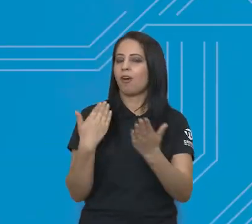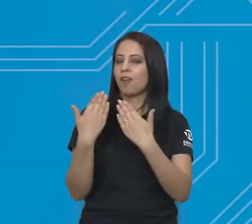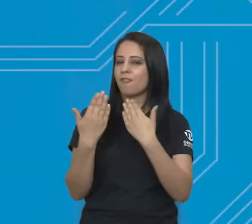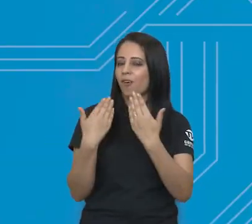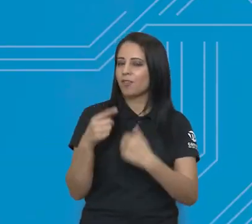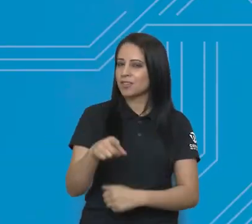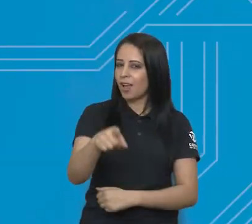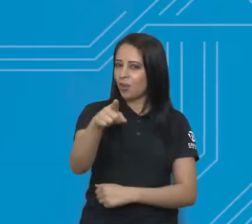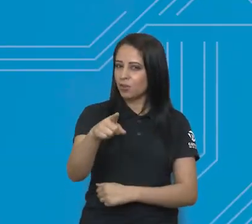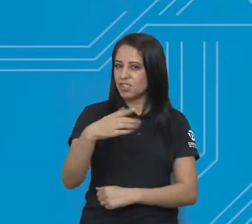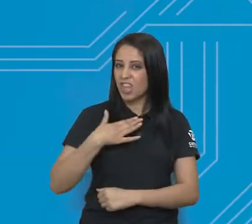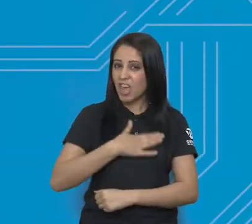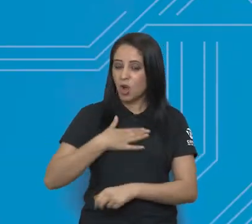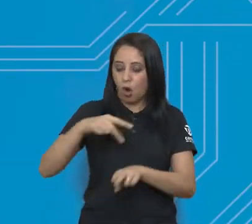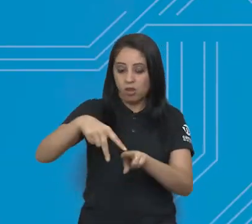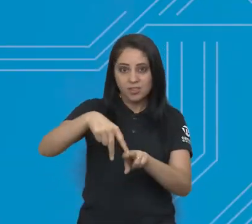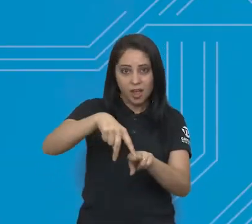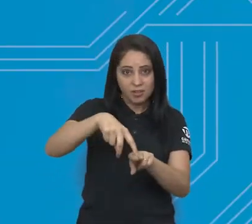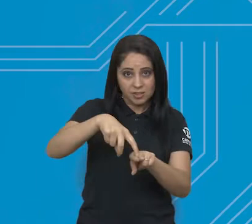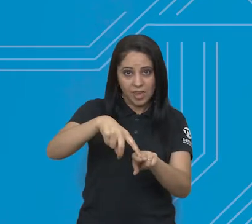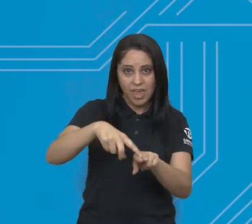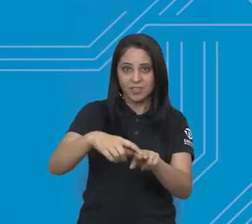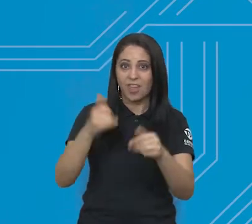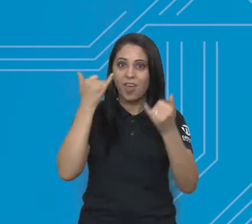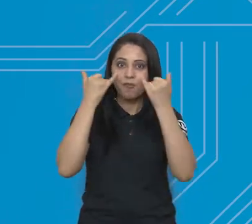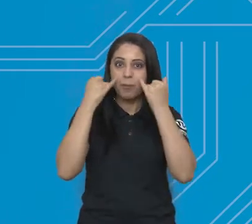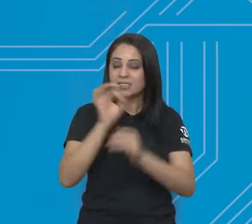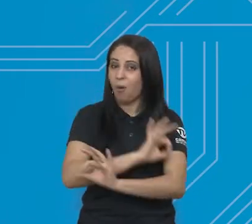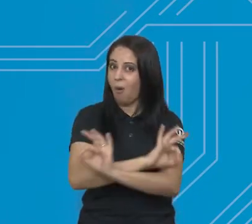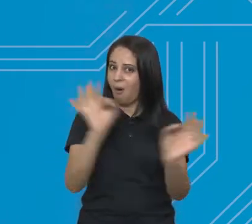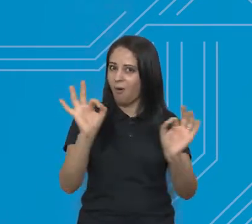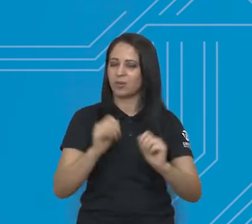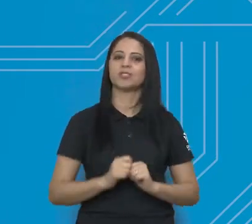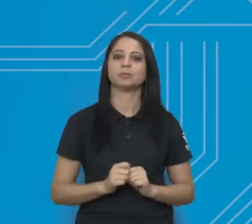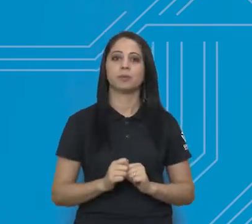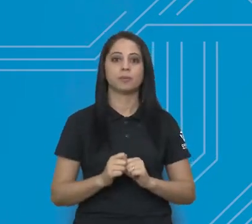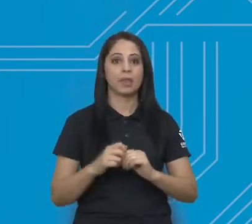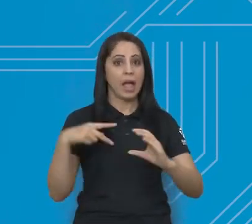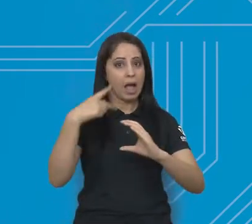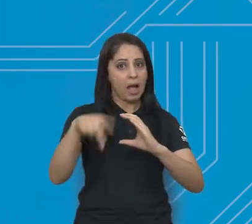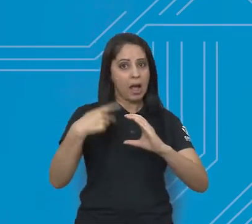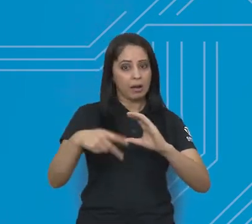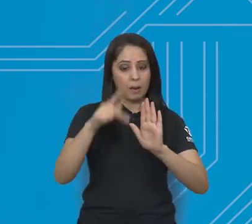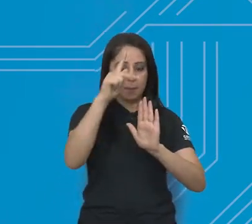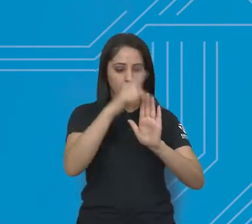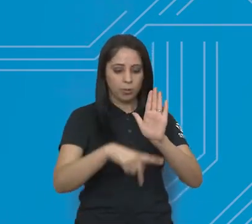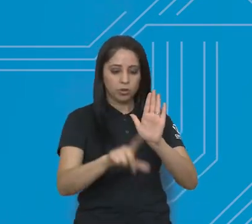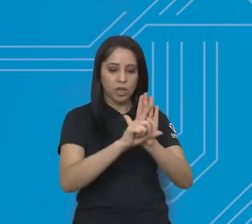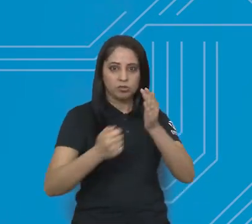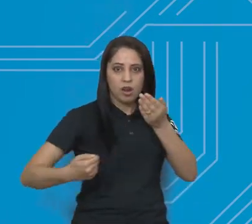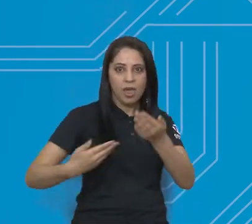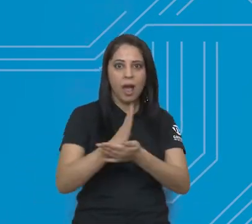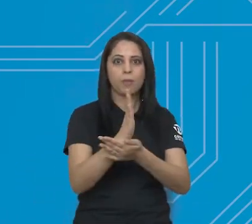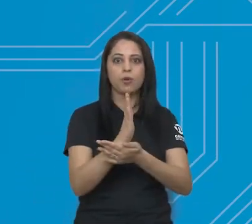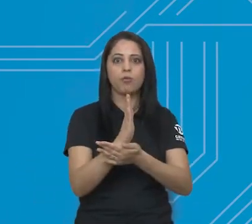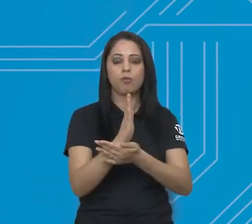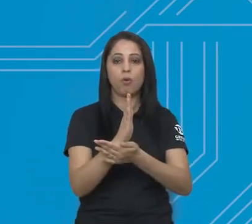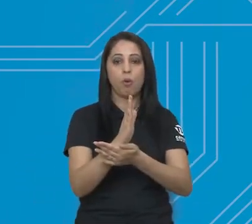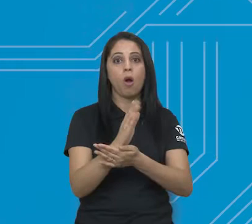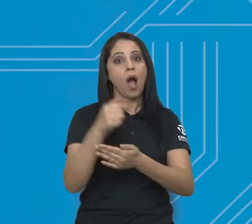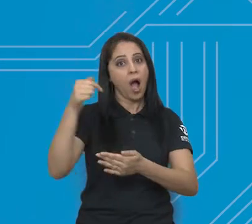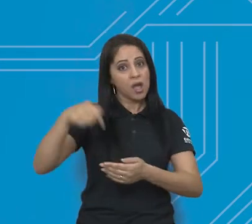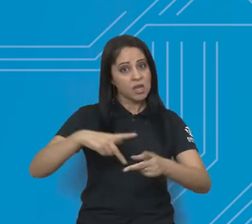eu converso com quem gosta de praticar skate, porque tem notícia boa por aí. A Câmara aprovou um projeto de lei que vai criar